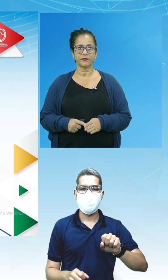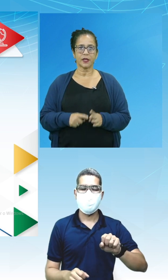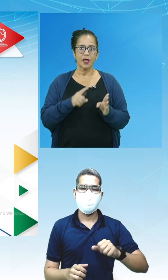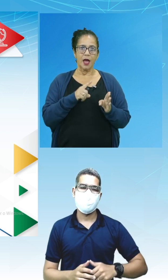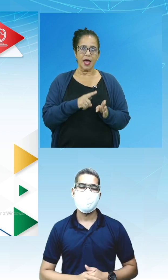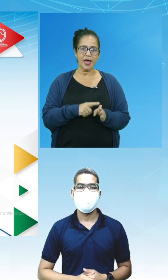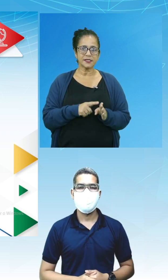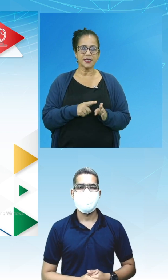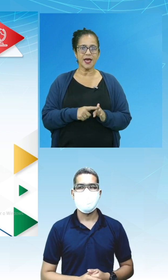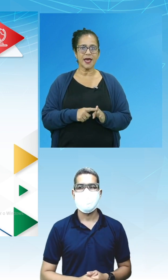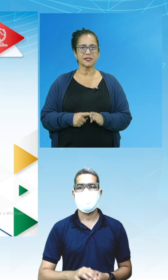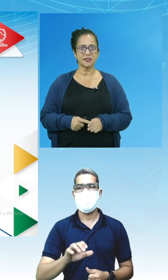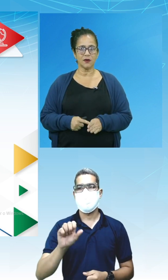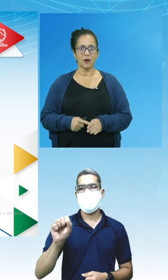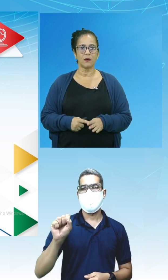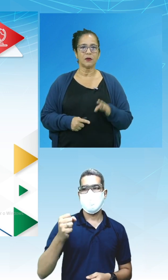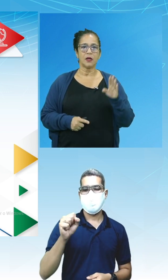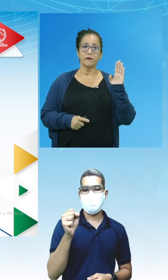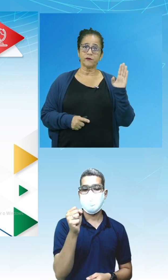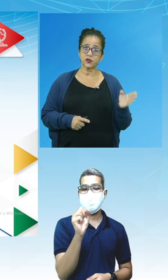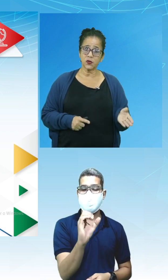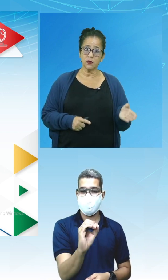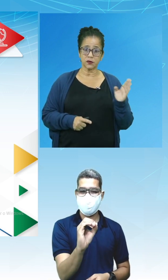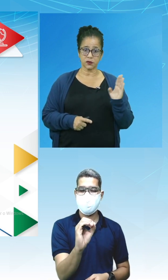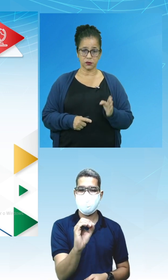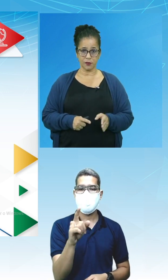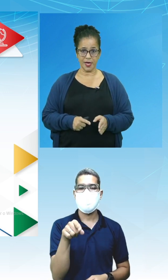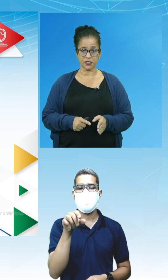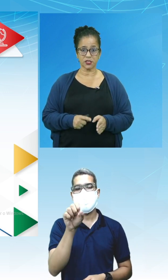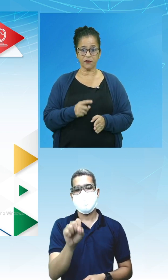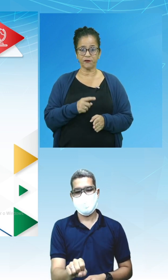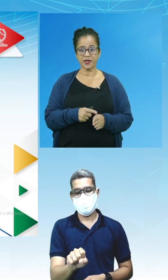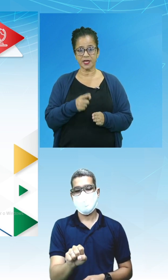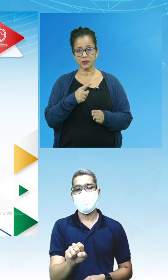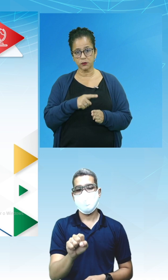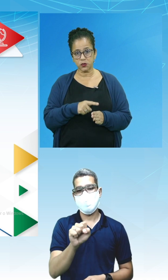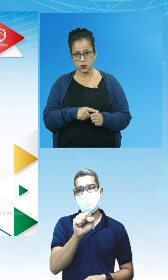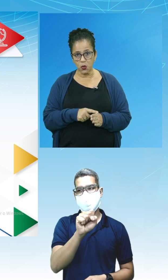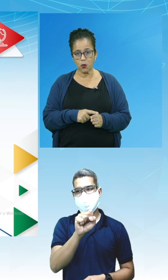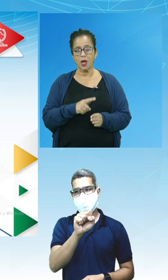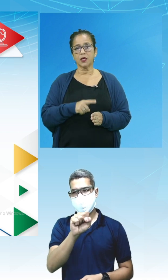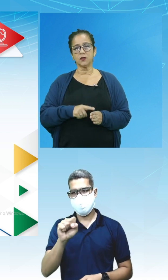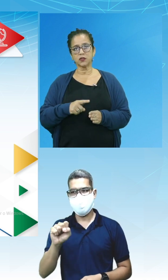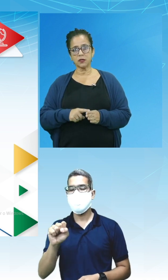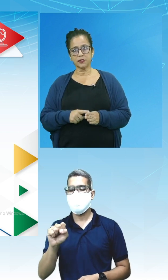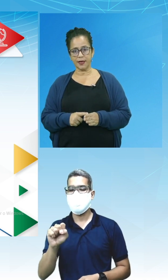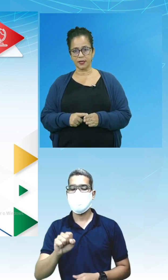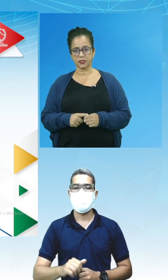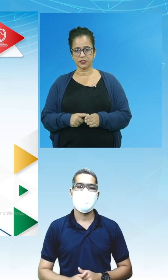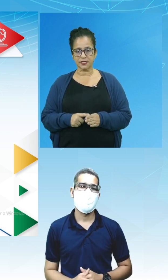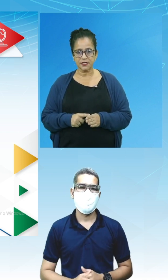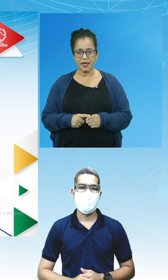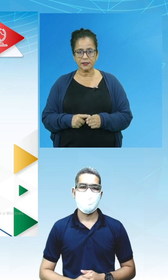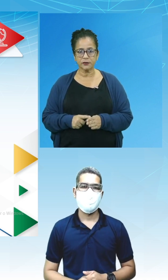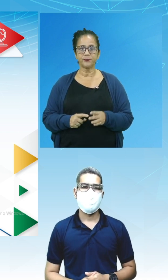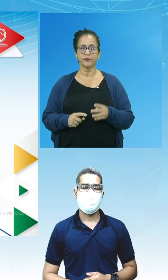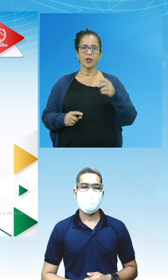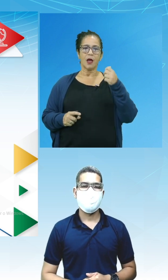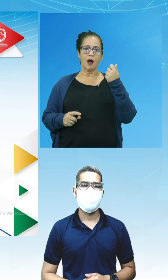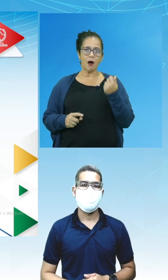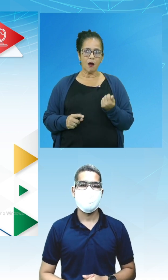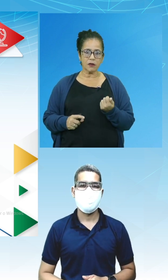Sudoeste. SSO, Sul-Sudoeste, que fica entre o Sul e o Sudoeste. Isso é